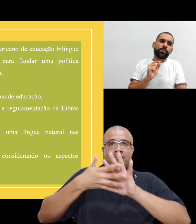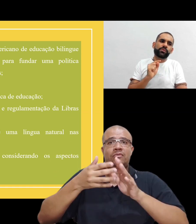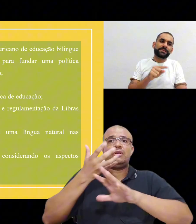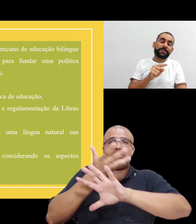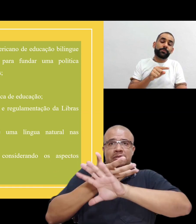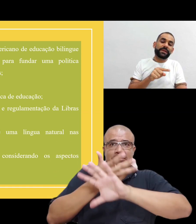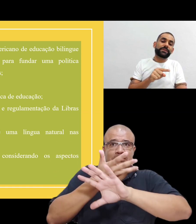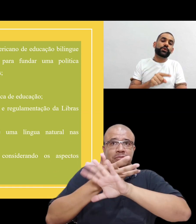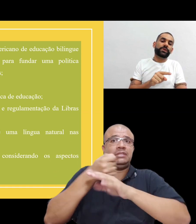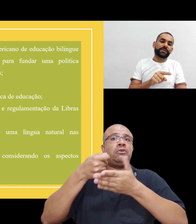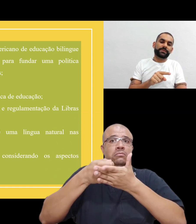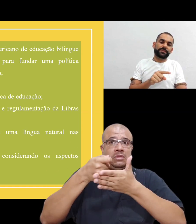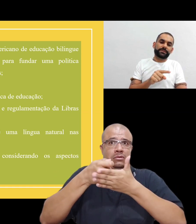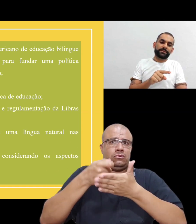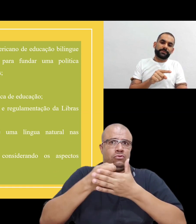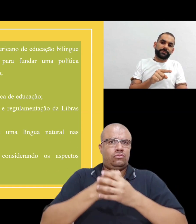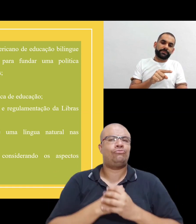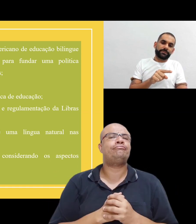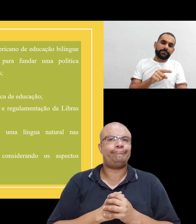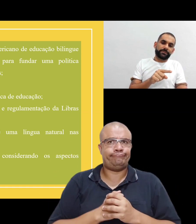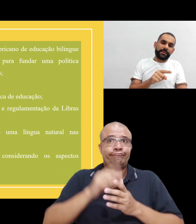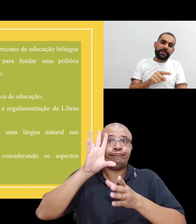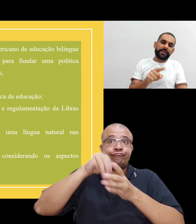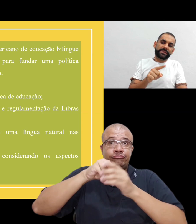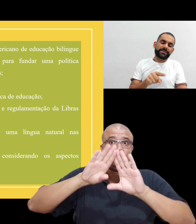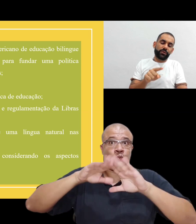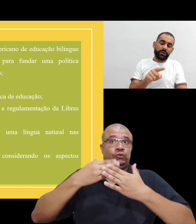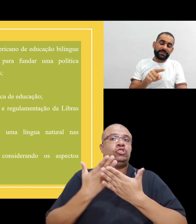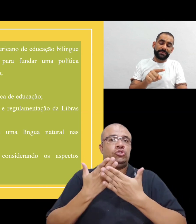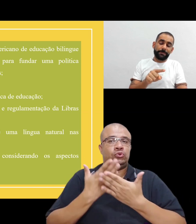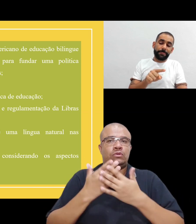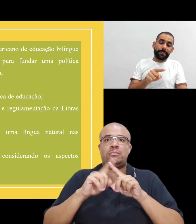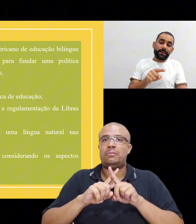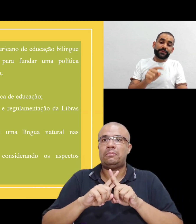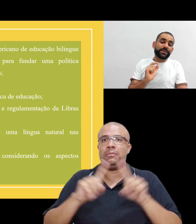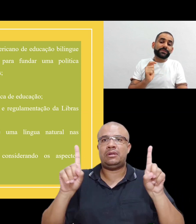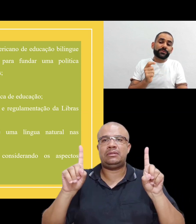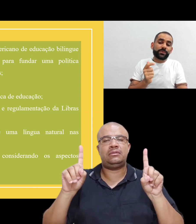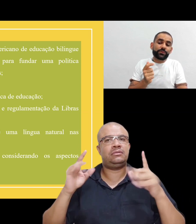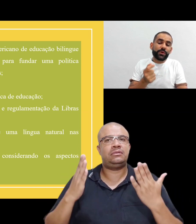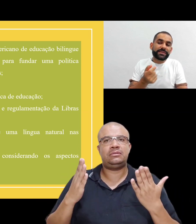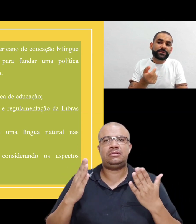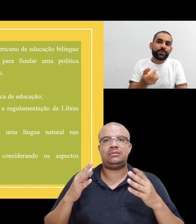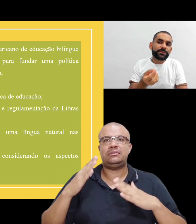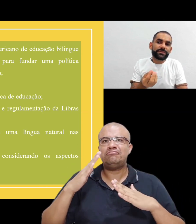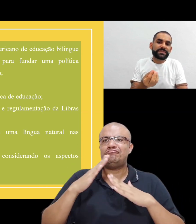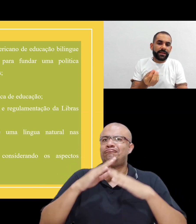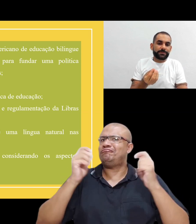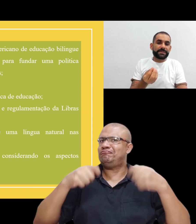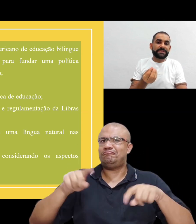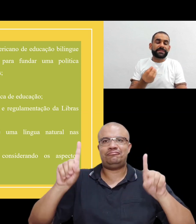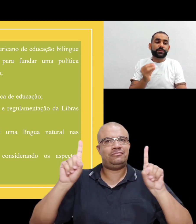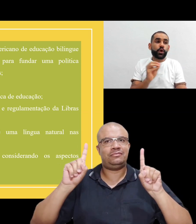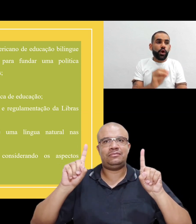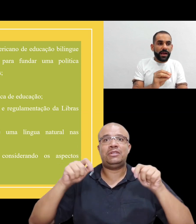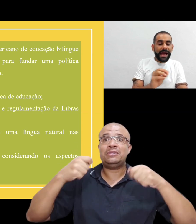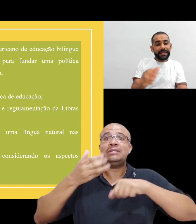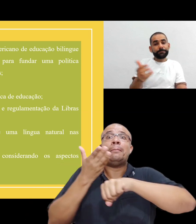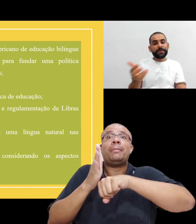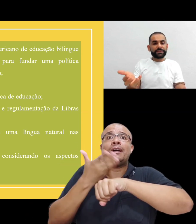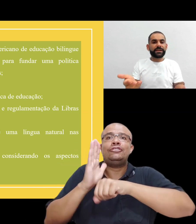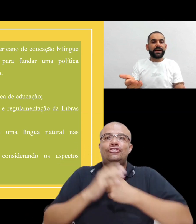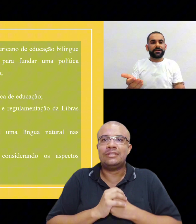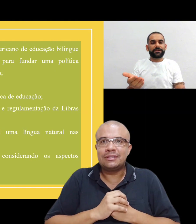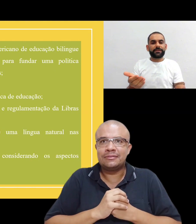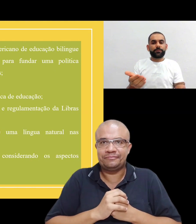Libras como disciplina obrigatória, né, nas escolas. Só que isso não é o suficiente, precisa